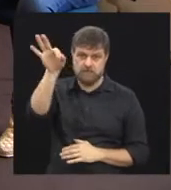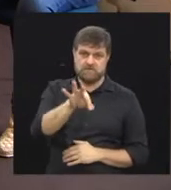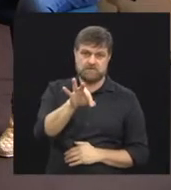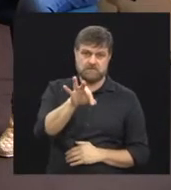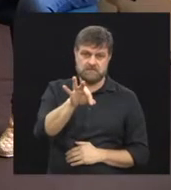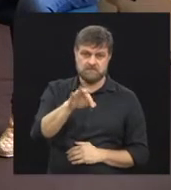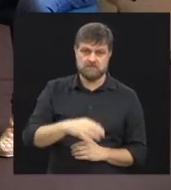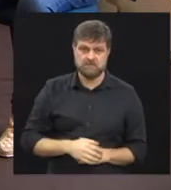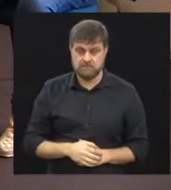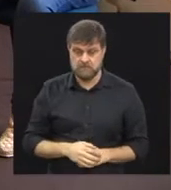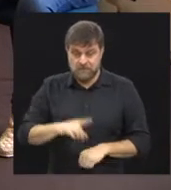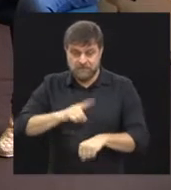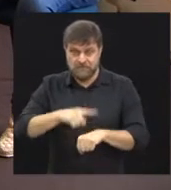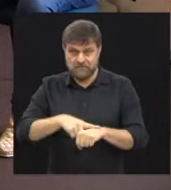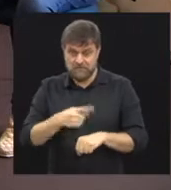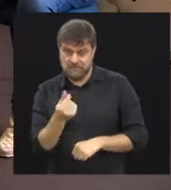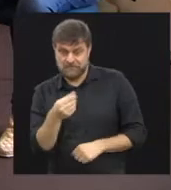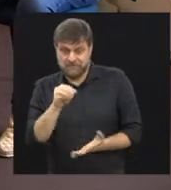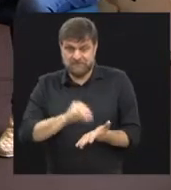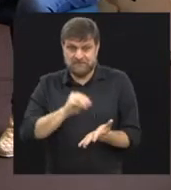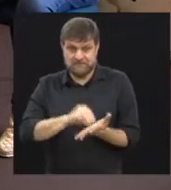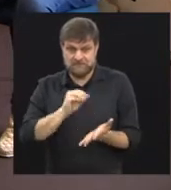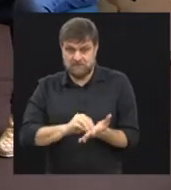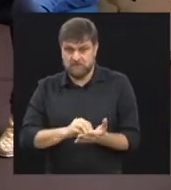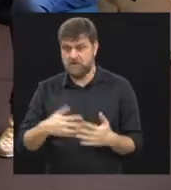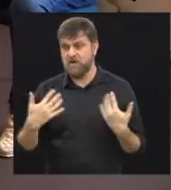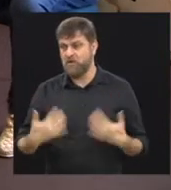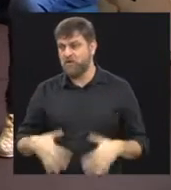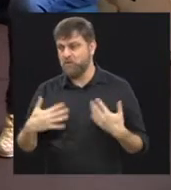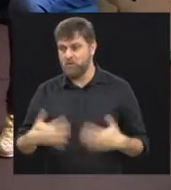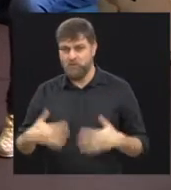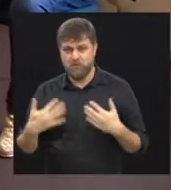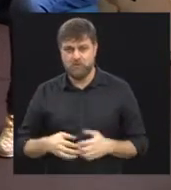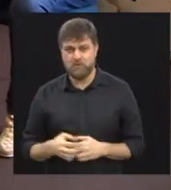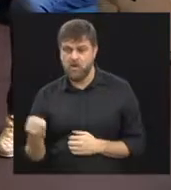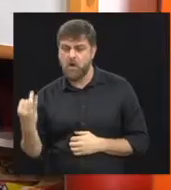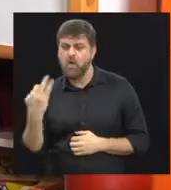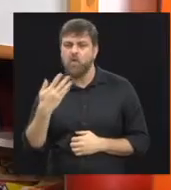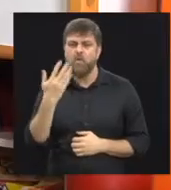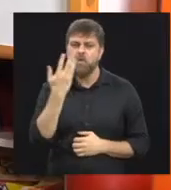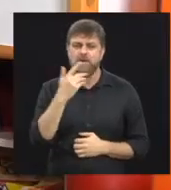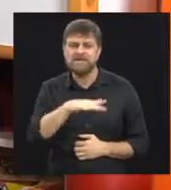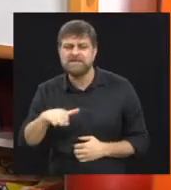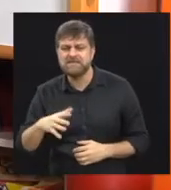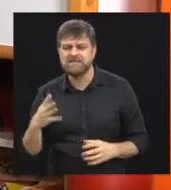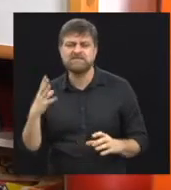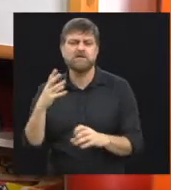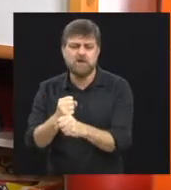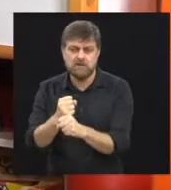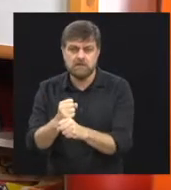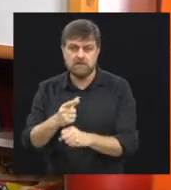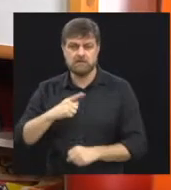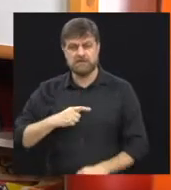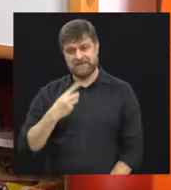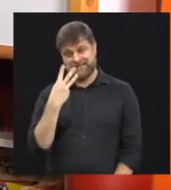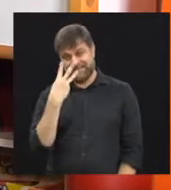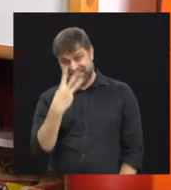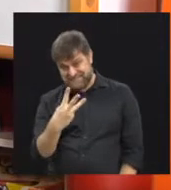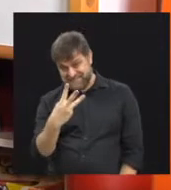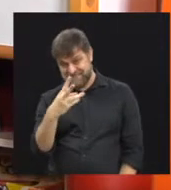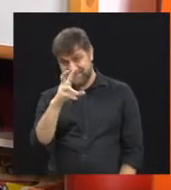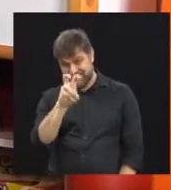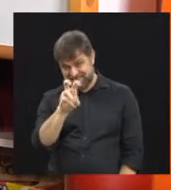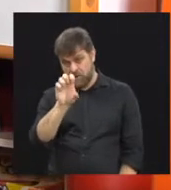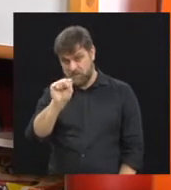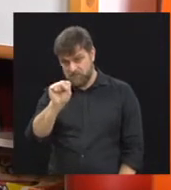7%. Isso, numa época de crise, é muita coisa. Quantas crianças hoje vocês atendem? Hoje nós estamos atendendo